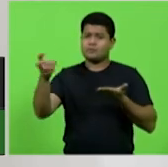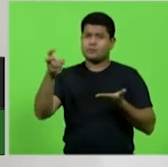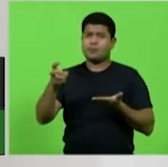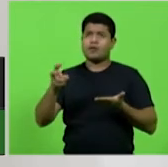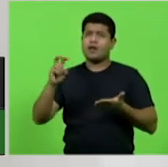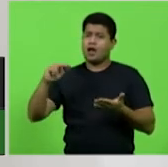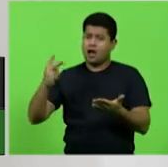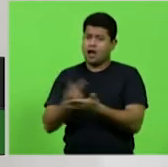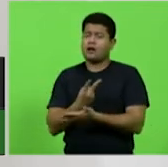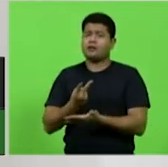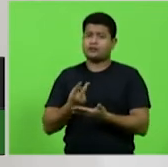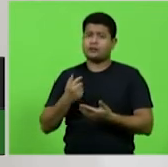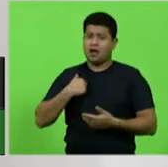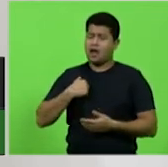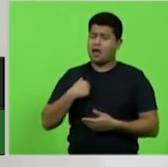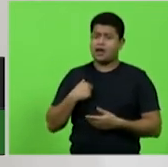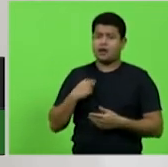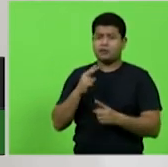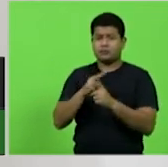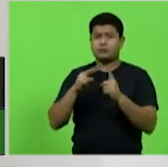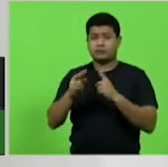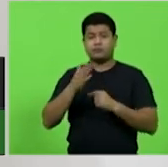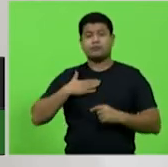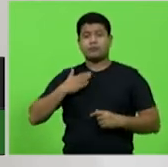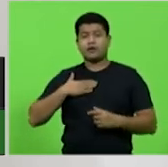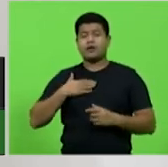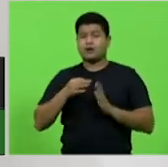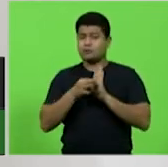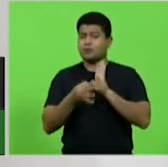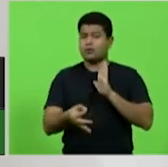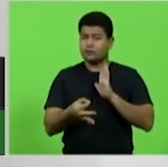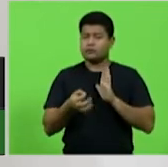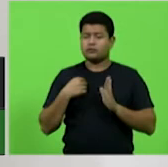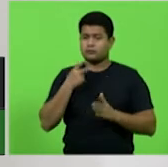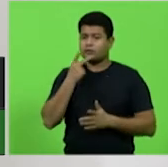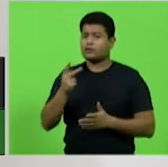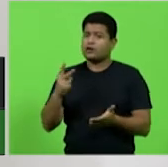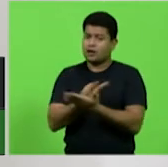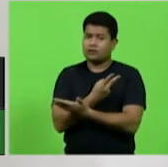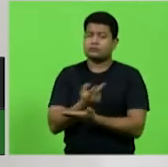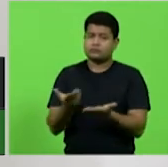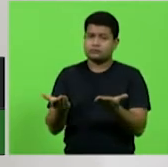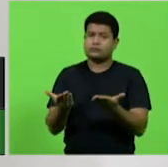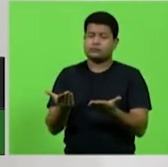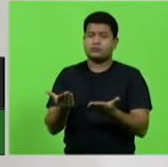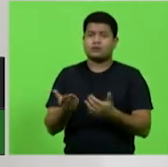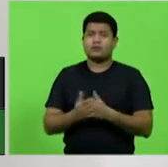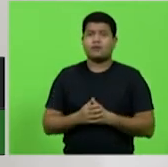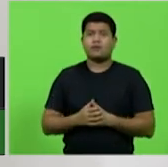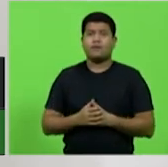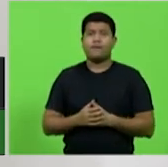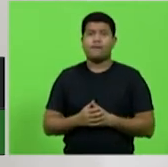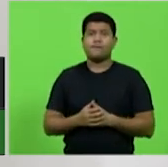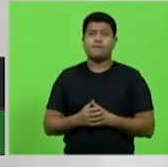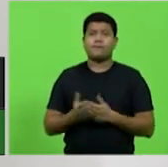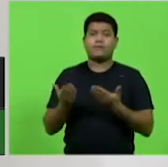injustos, ao meu ver, deflagrados. A posição ocupada por